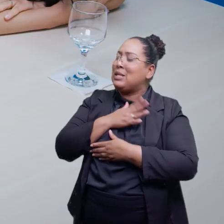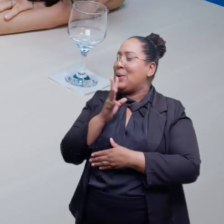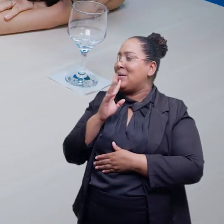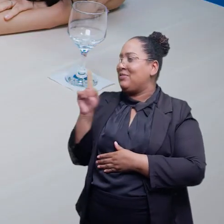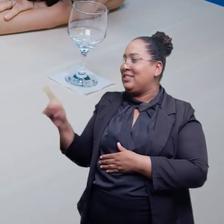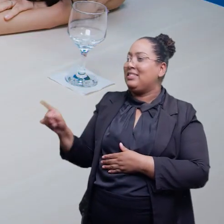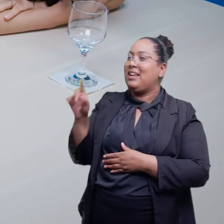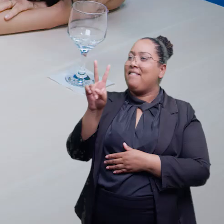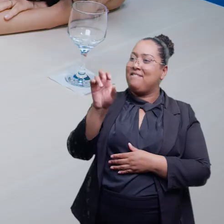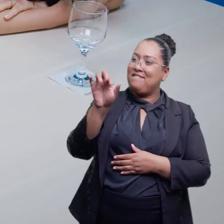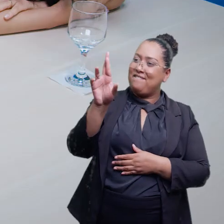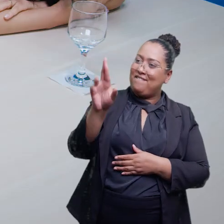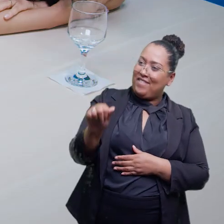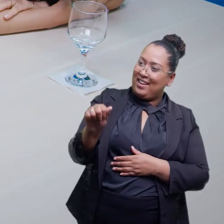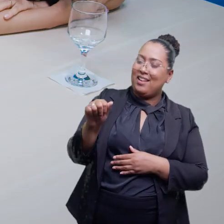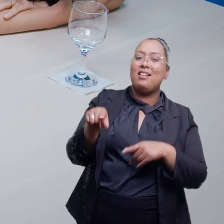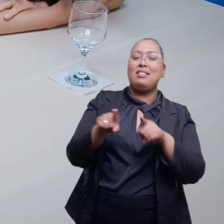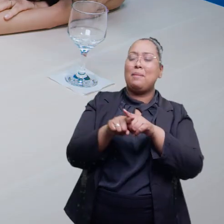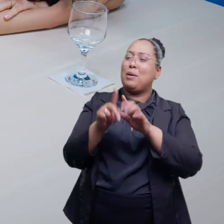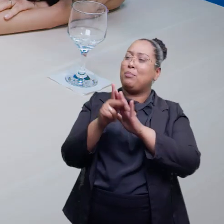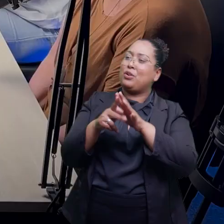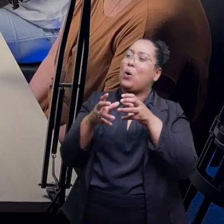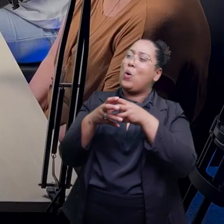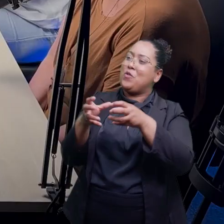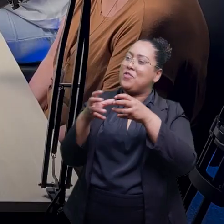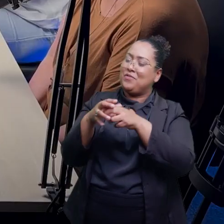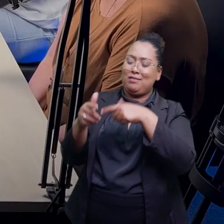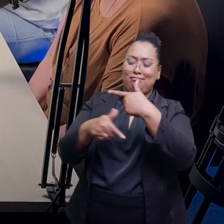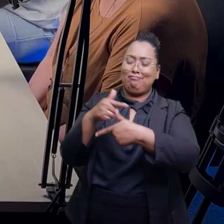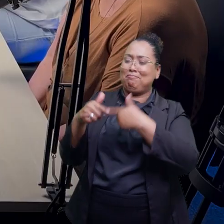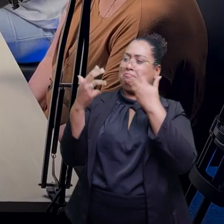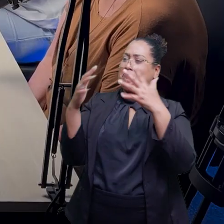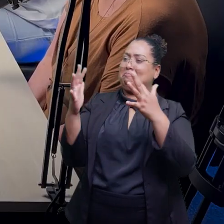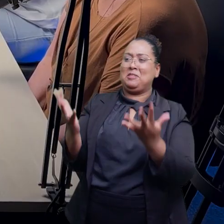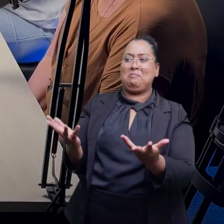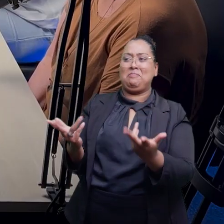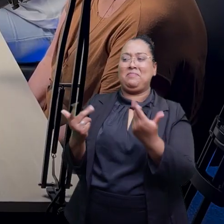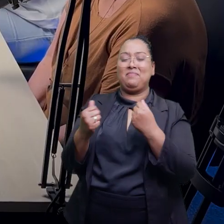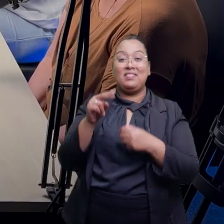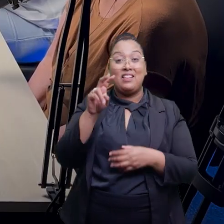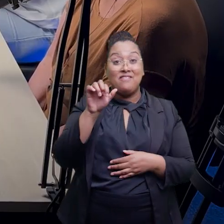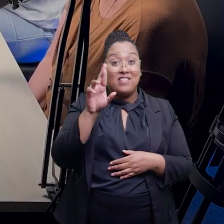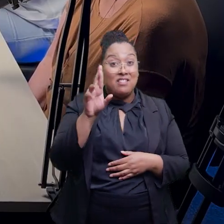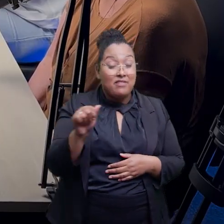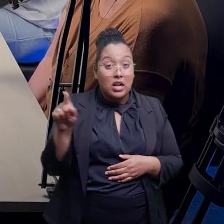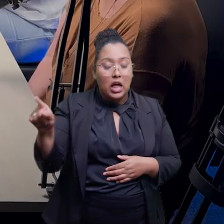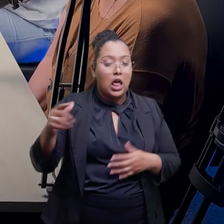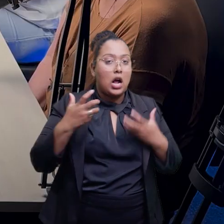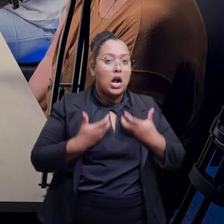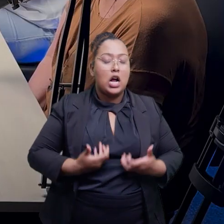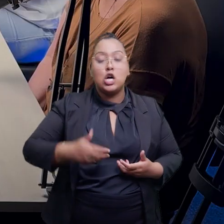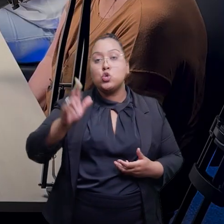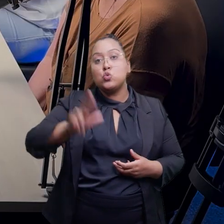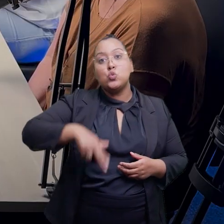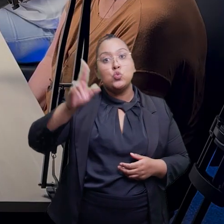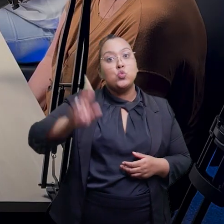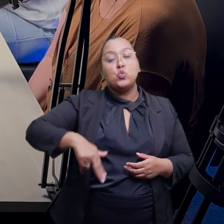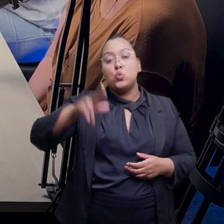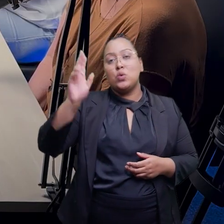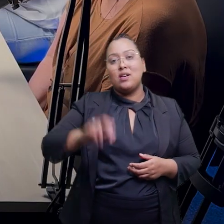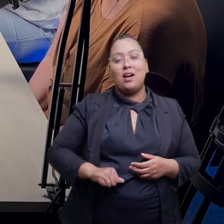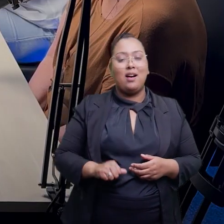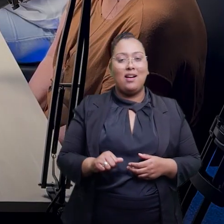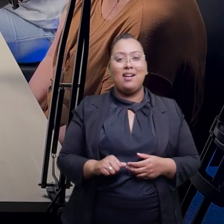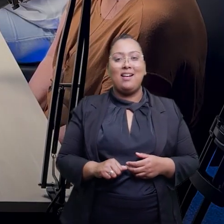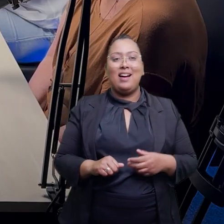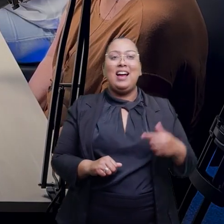e agradecer a Vera ao Conviver. Parabenizar por esse trabalho maravilhoso. A Vera é incansável. Eu sei que essa palavra incansável, depois que eu